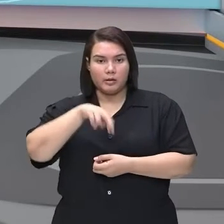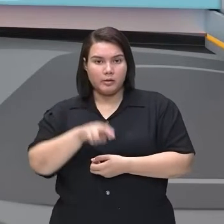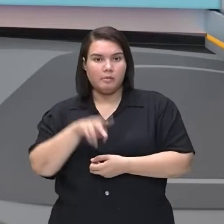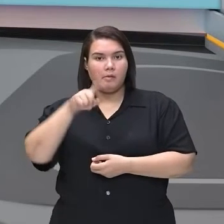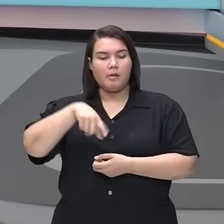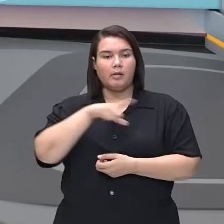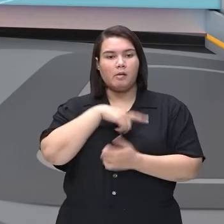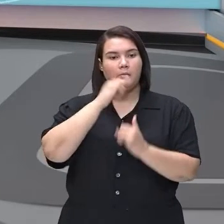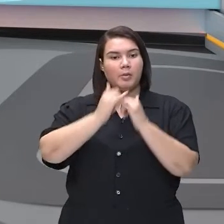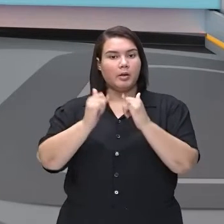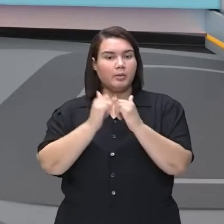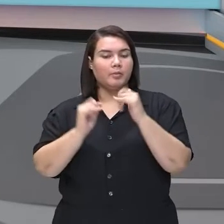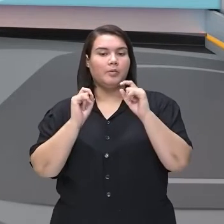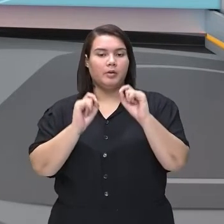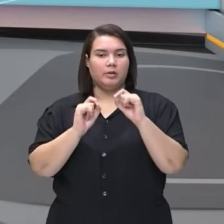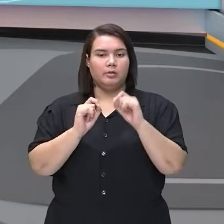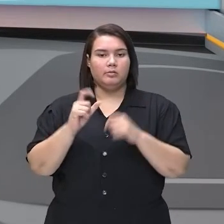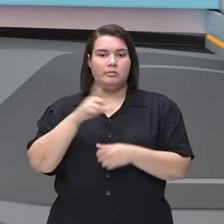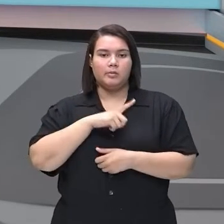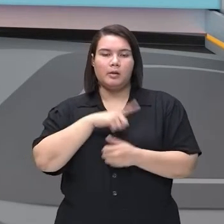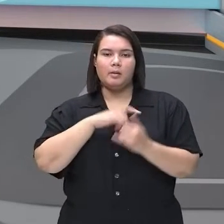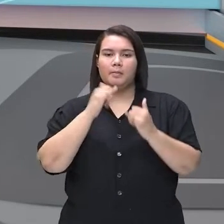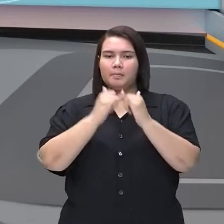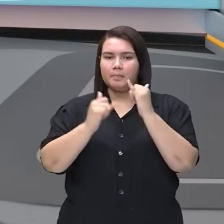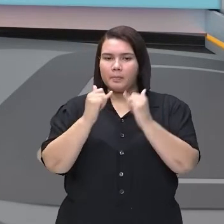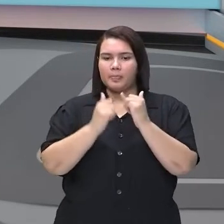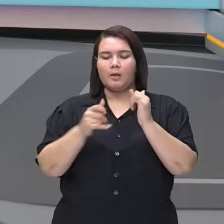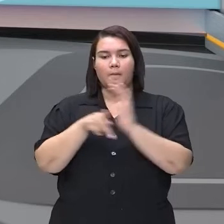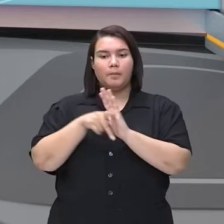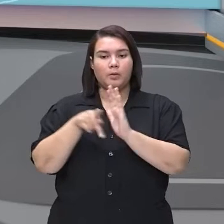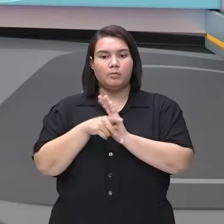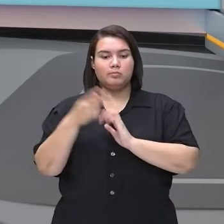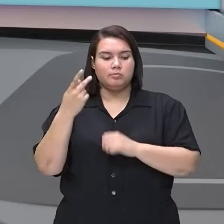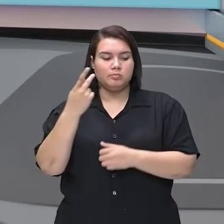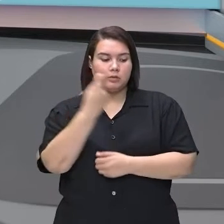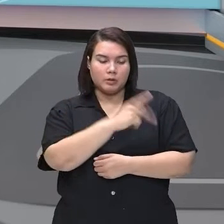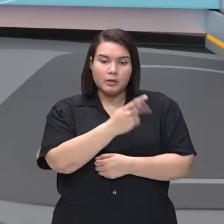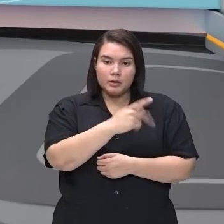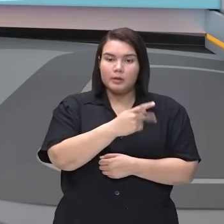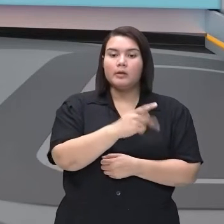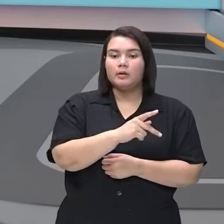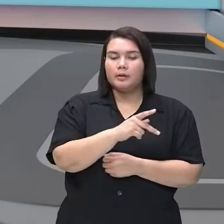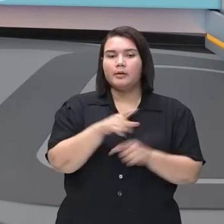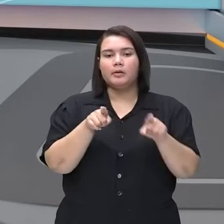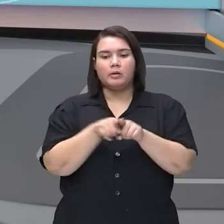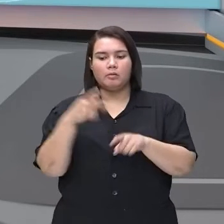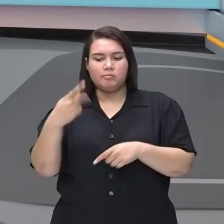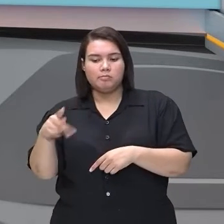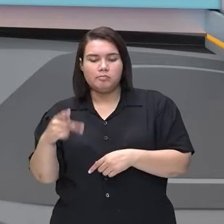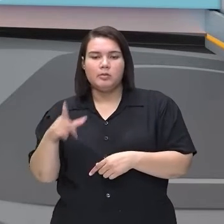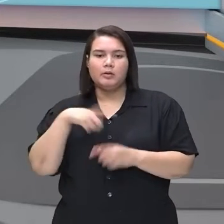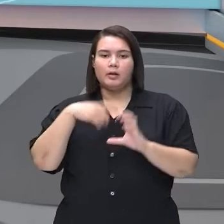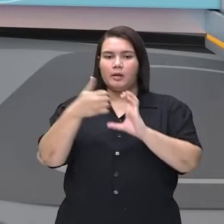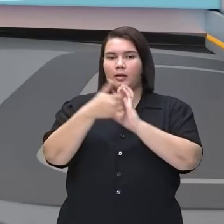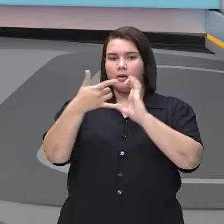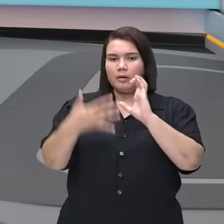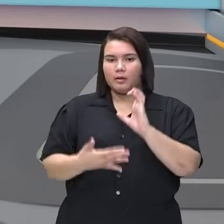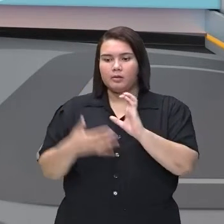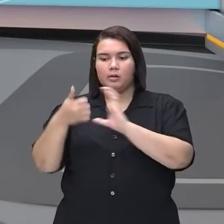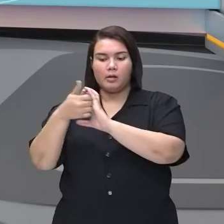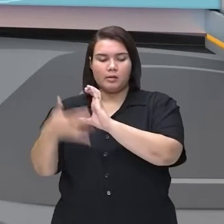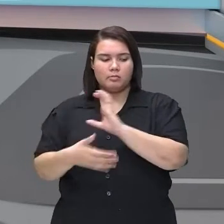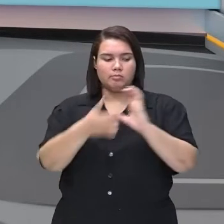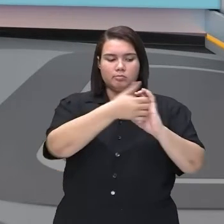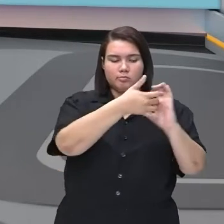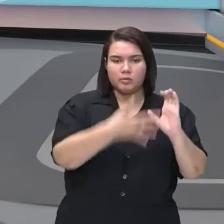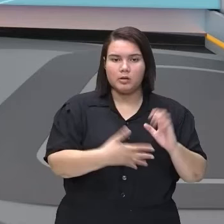muito parecida, muito similar. Os deuses romanos, assim como os deuses gregos, passam a ter características, sentimentos